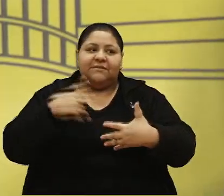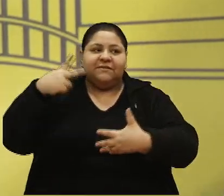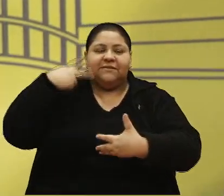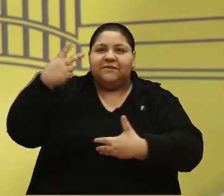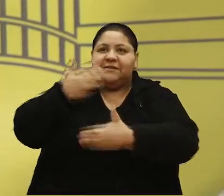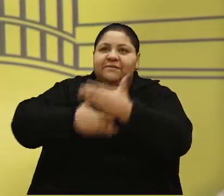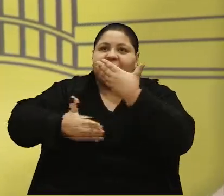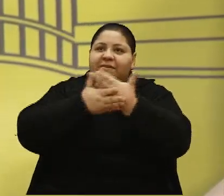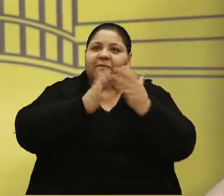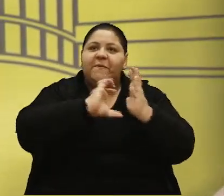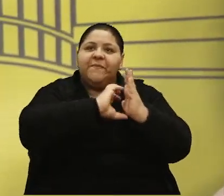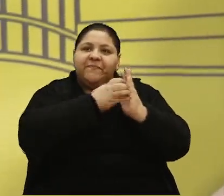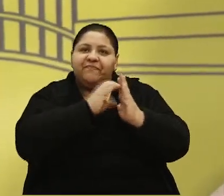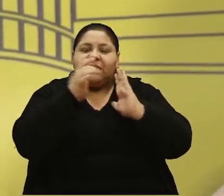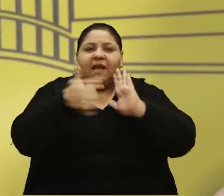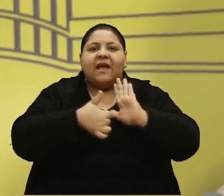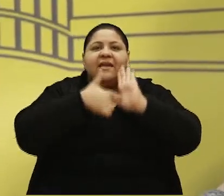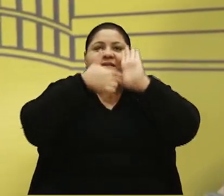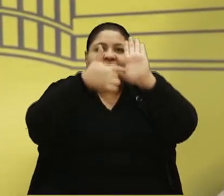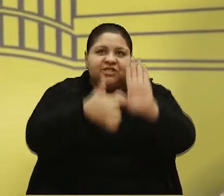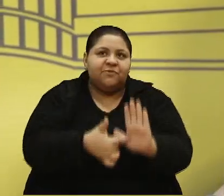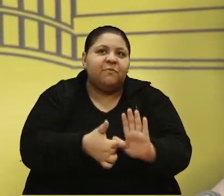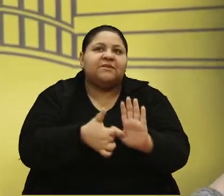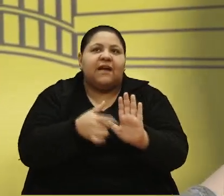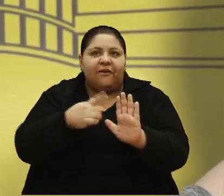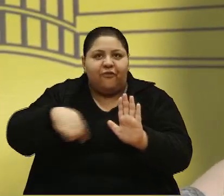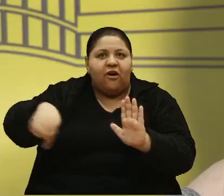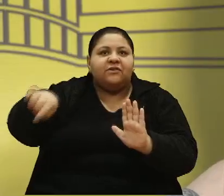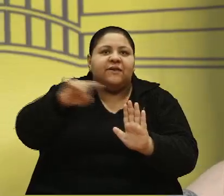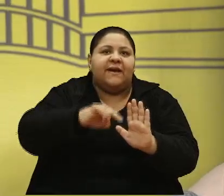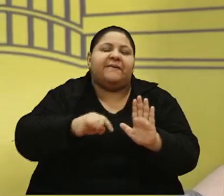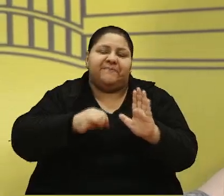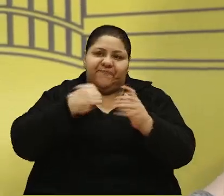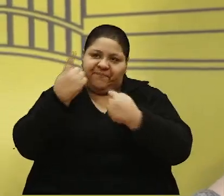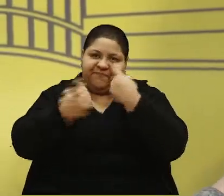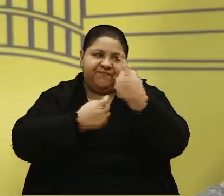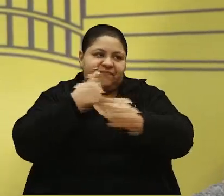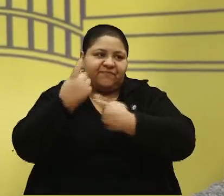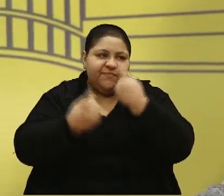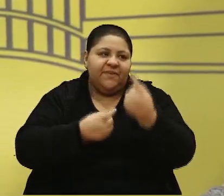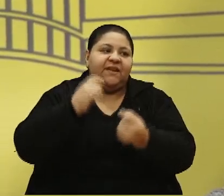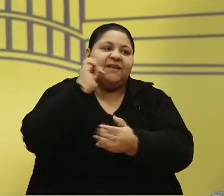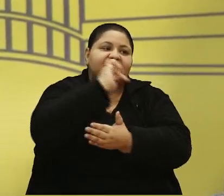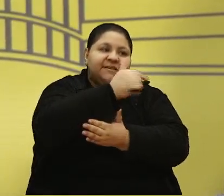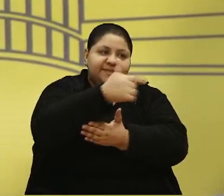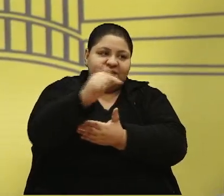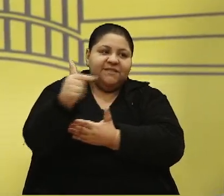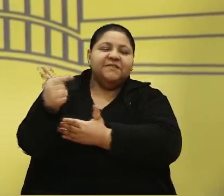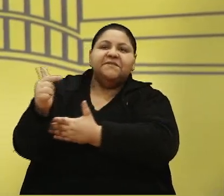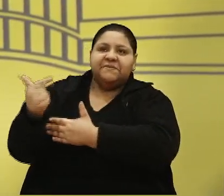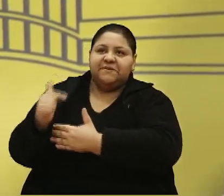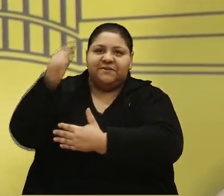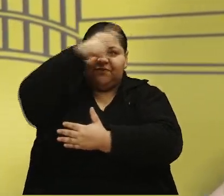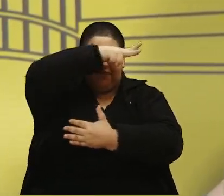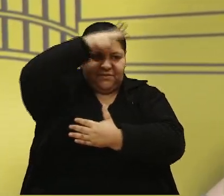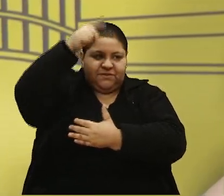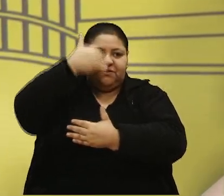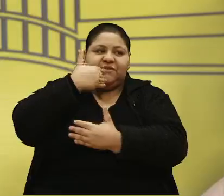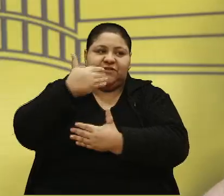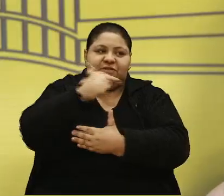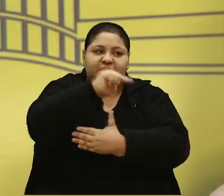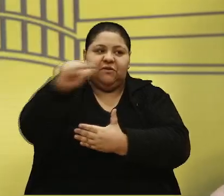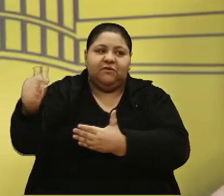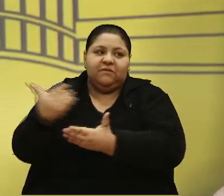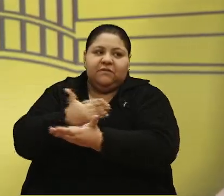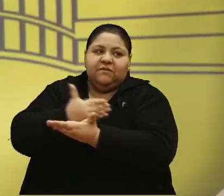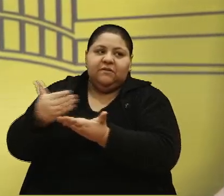todos os partidos que apresentaram, algumas a Câmara sancionou, outras o prefeito sancionou, outras iniciativa